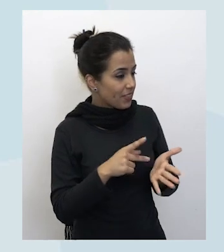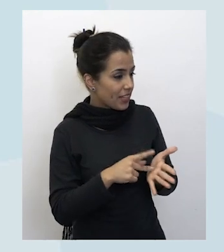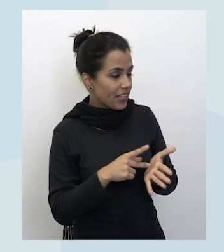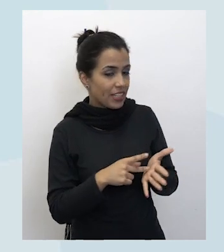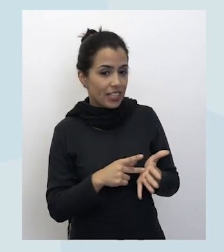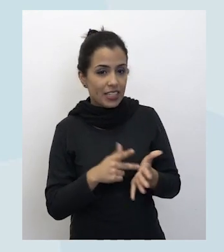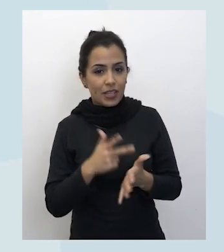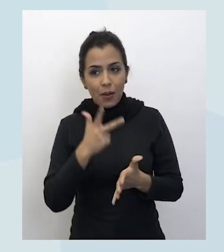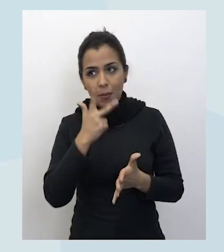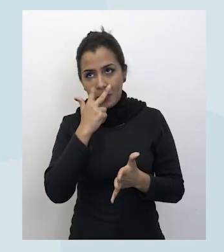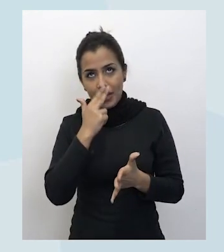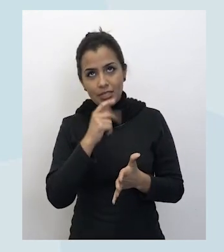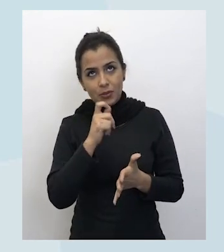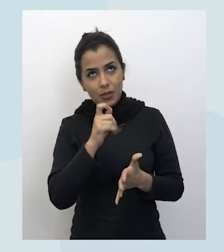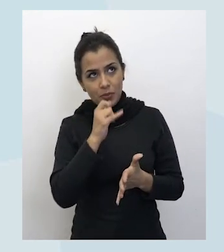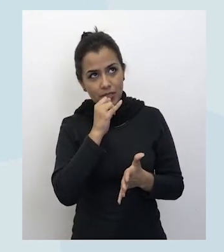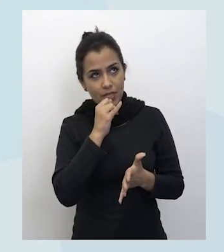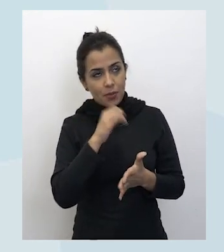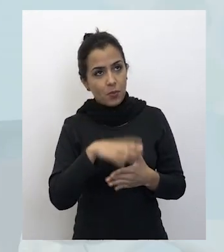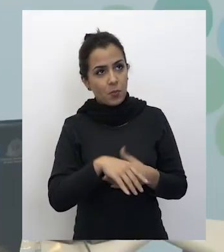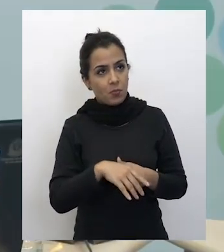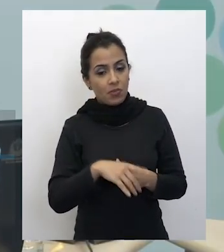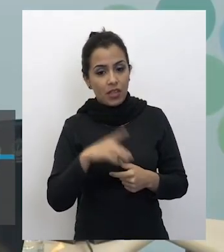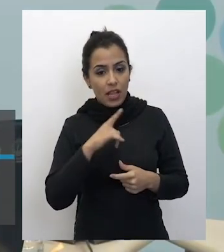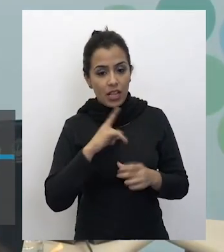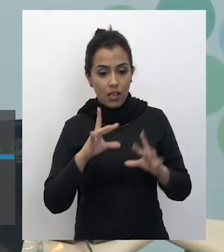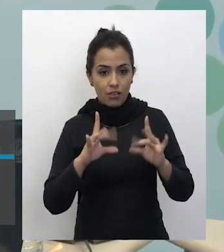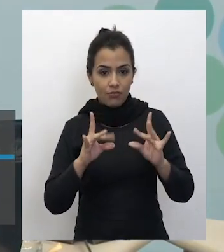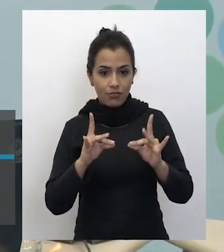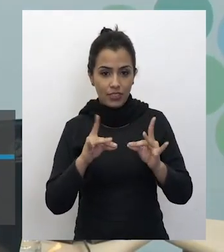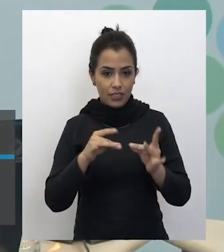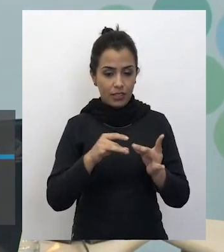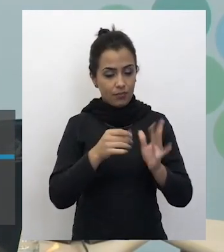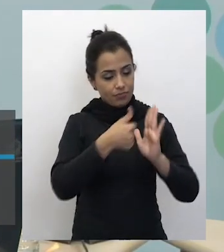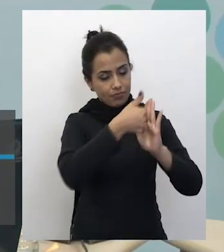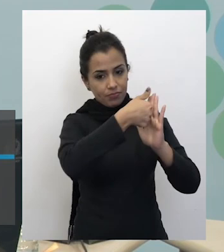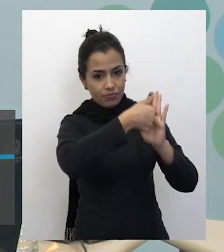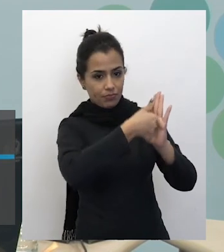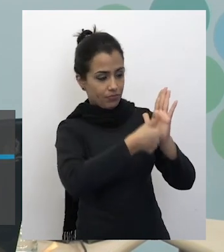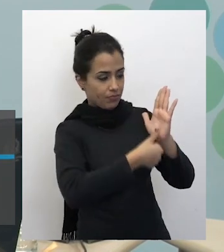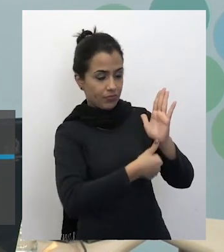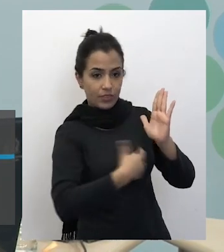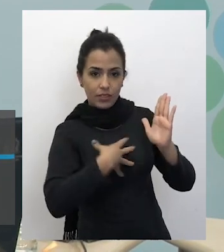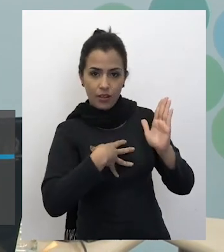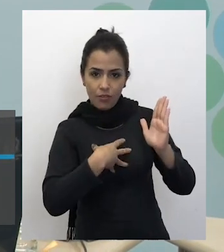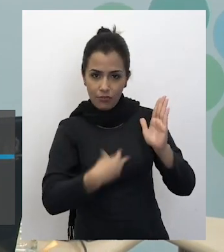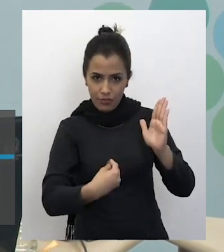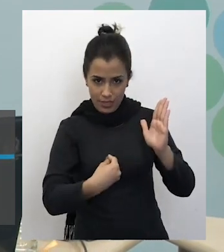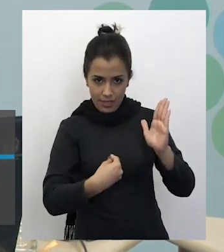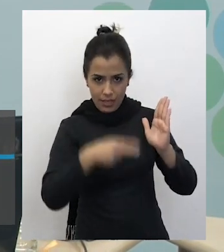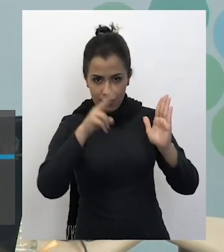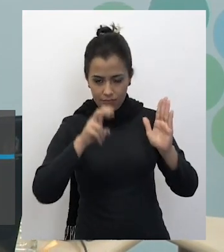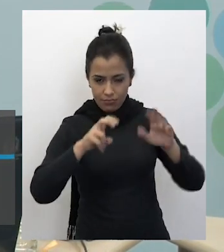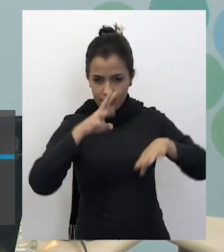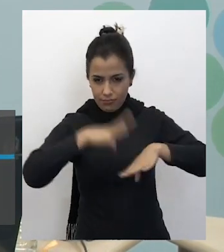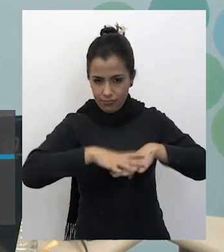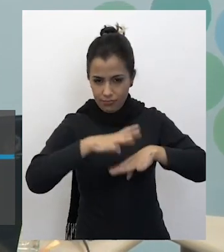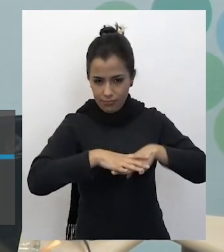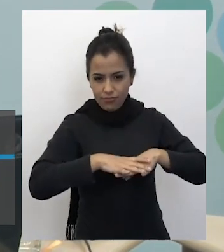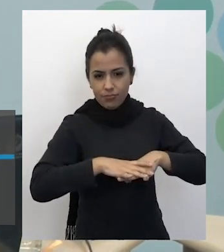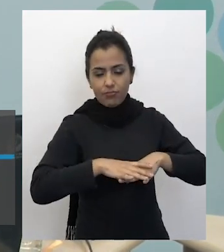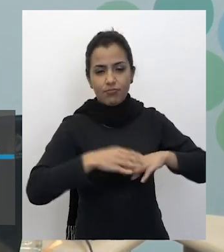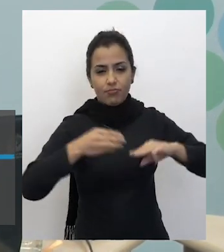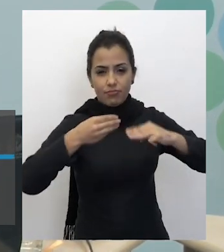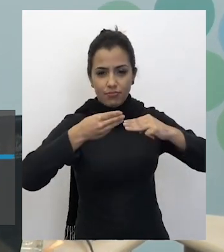Você coloca lá uma fita lá da criança, como ele matematicamente, pela lei de